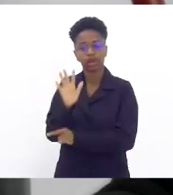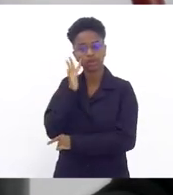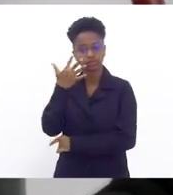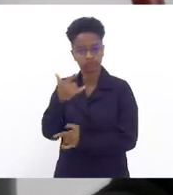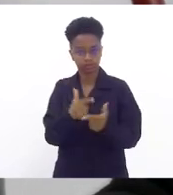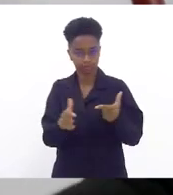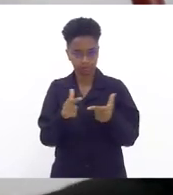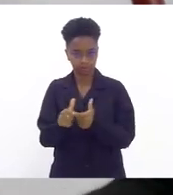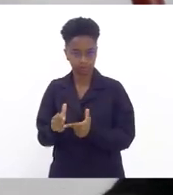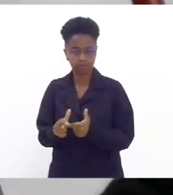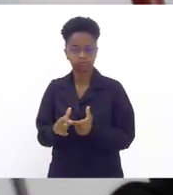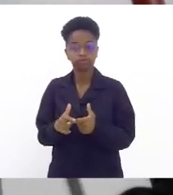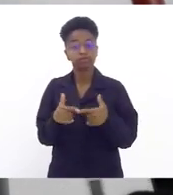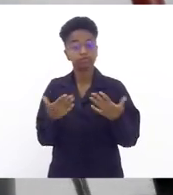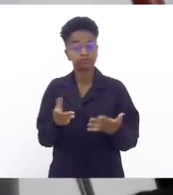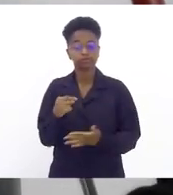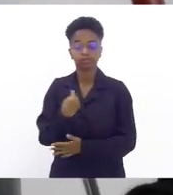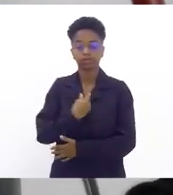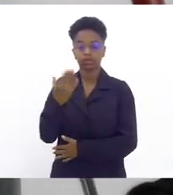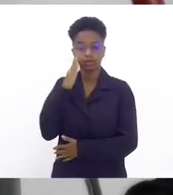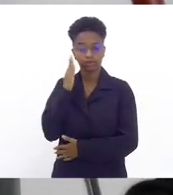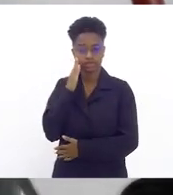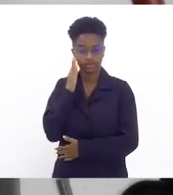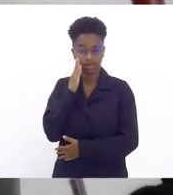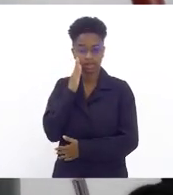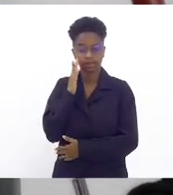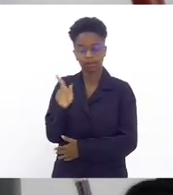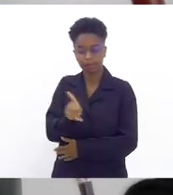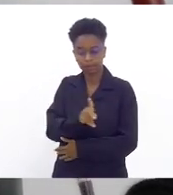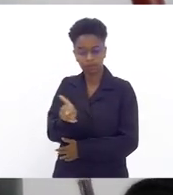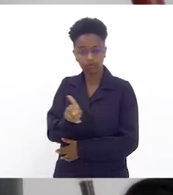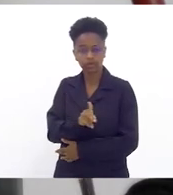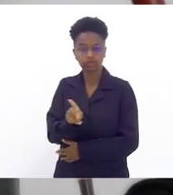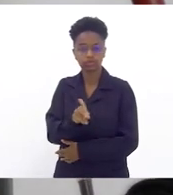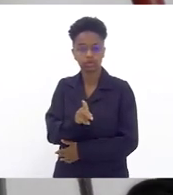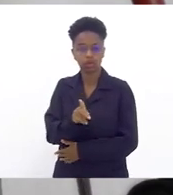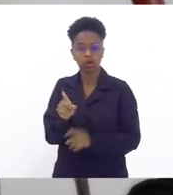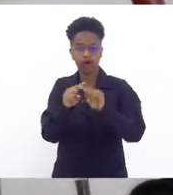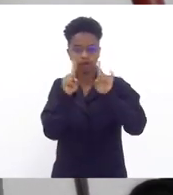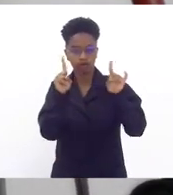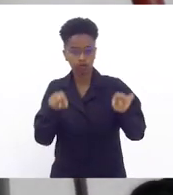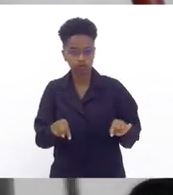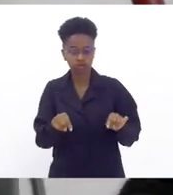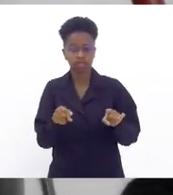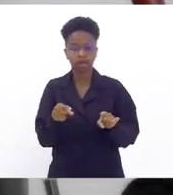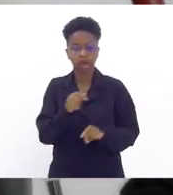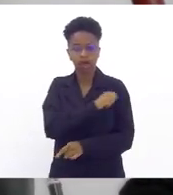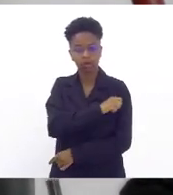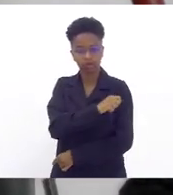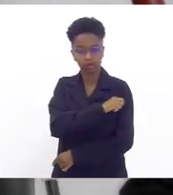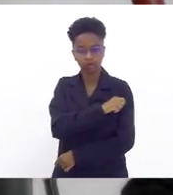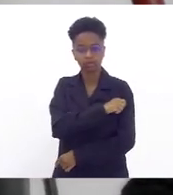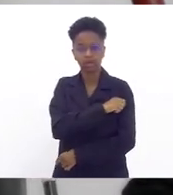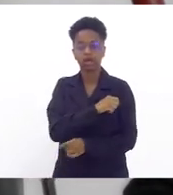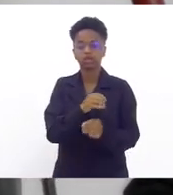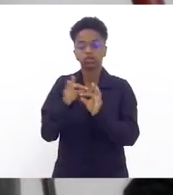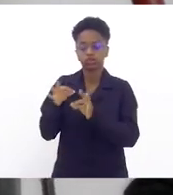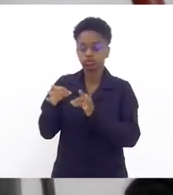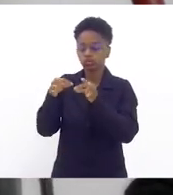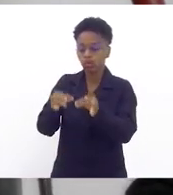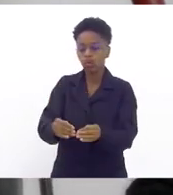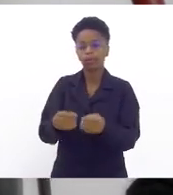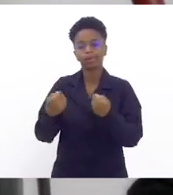a gente sabe que professores que funcionários estudantes que todo mundo